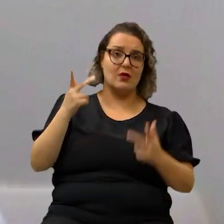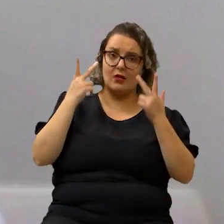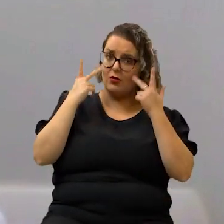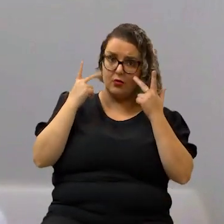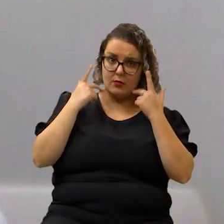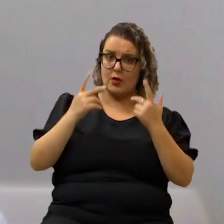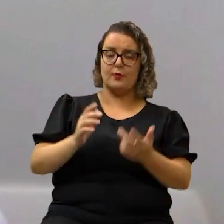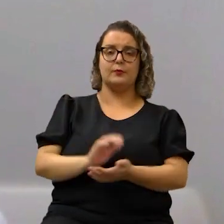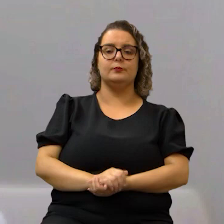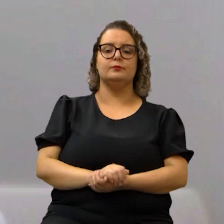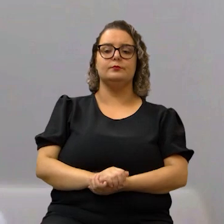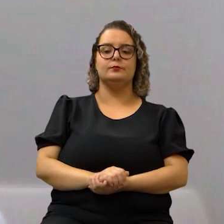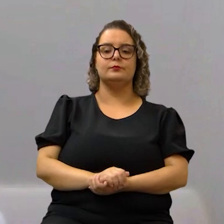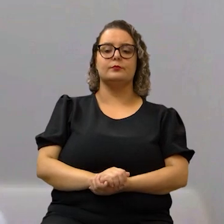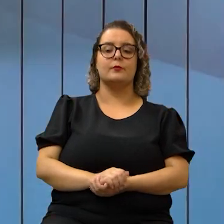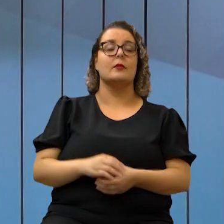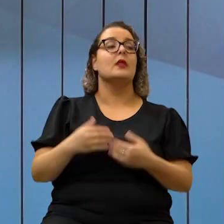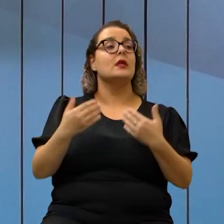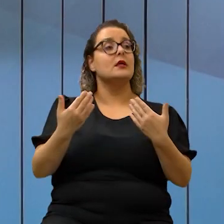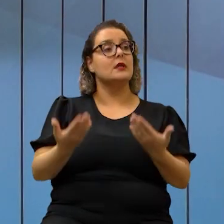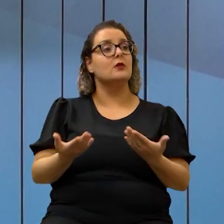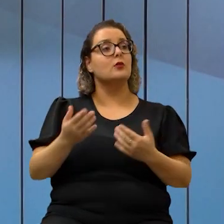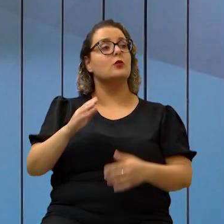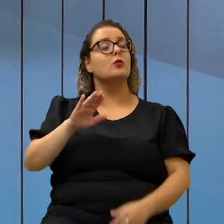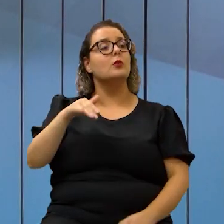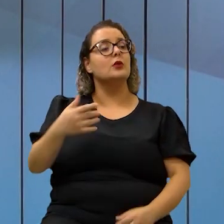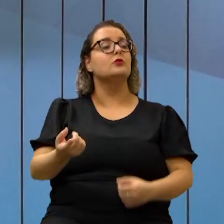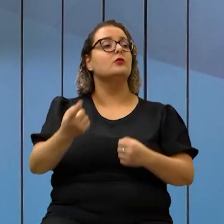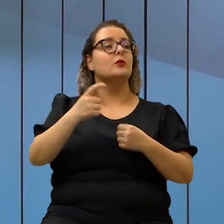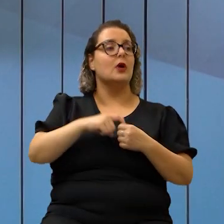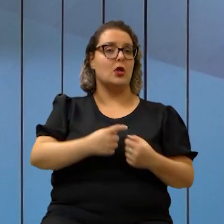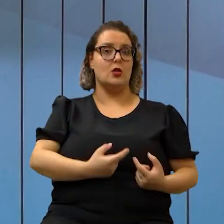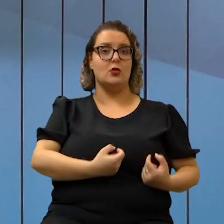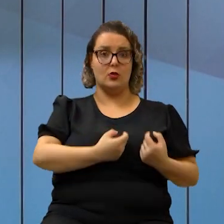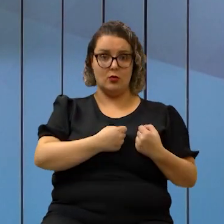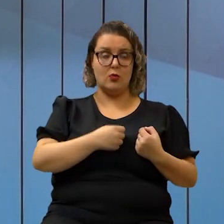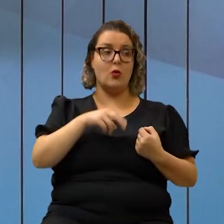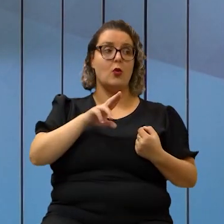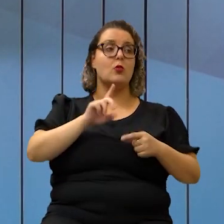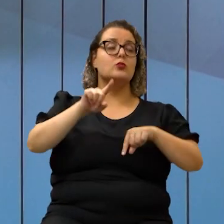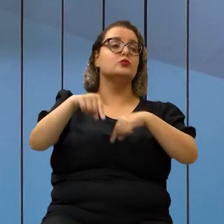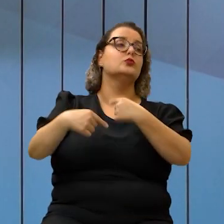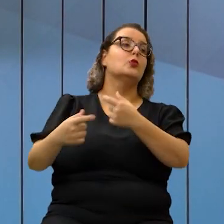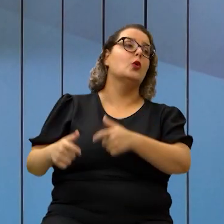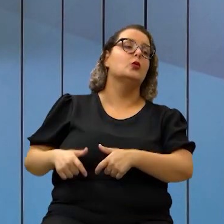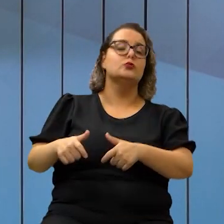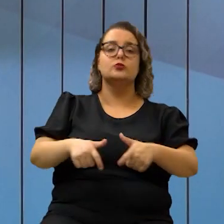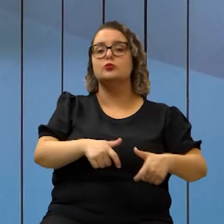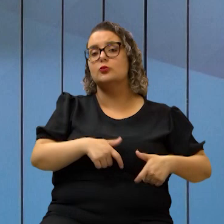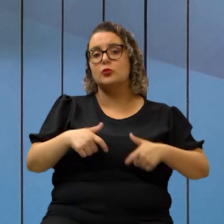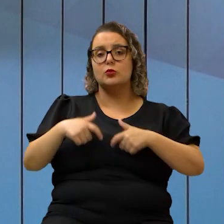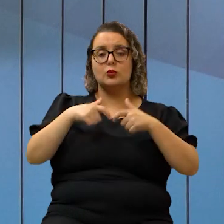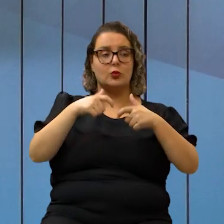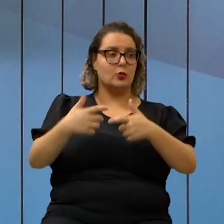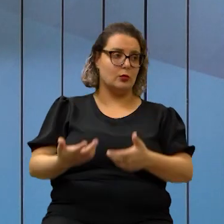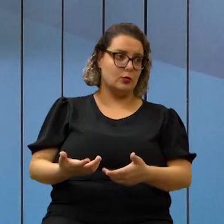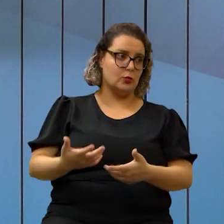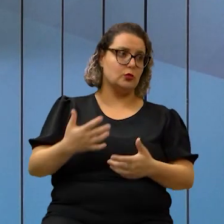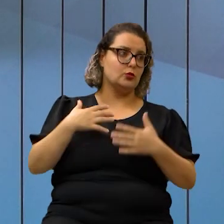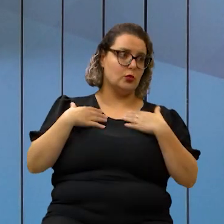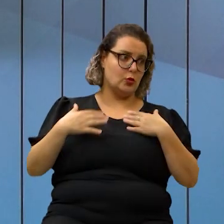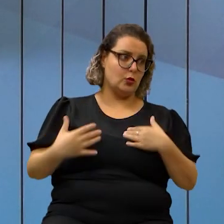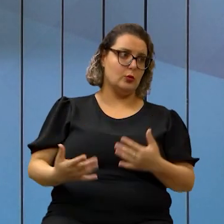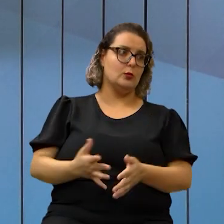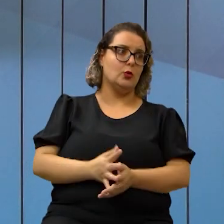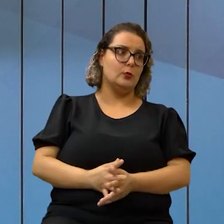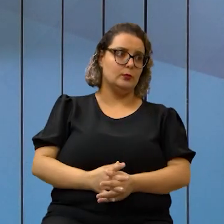incomum. Caso, se ele voltar, ele voltaria na mama mesmo ou ele pode voltar em outro órgão